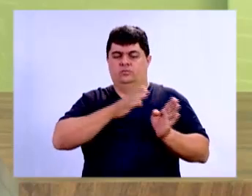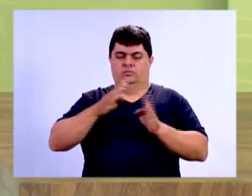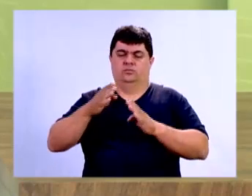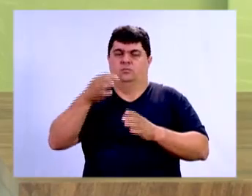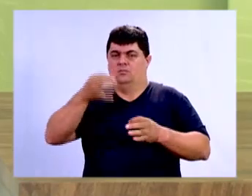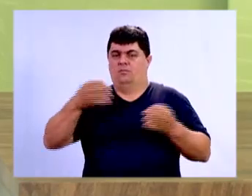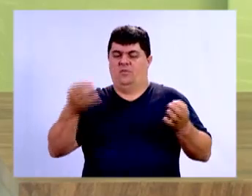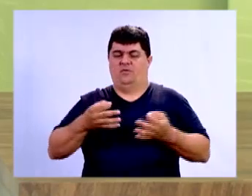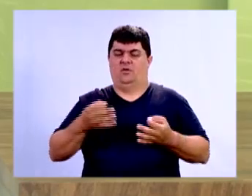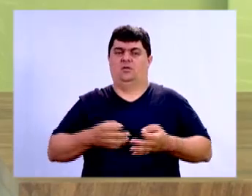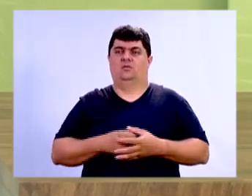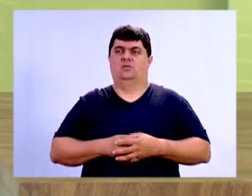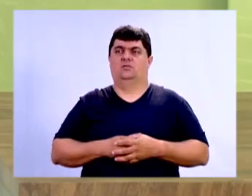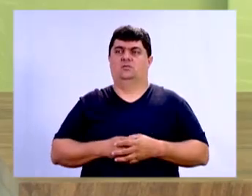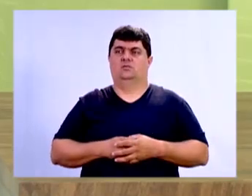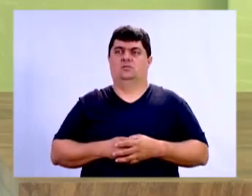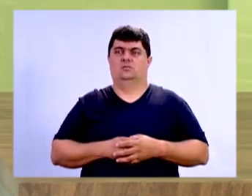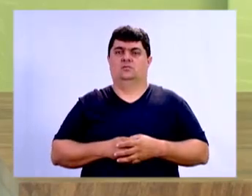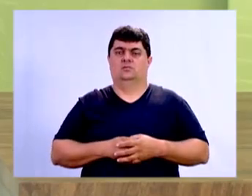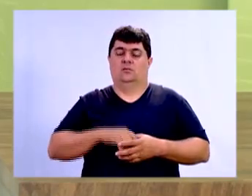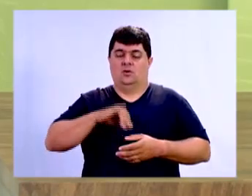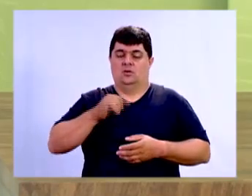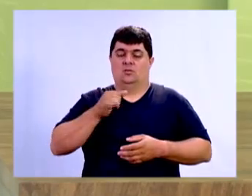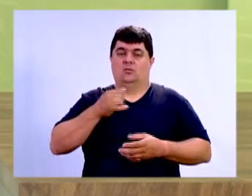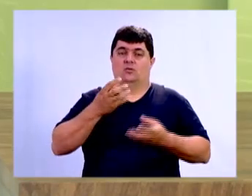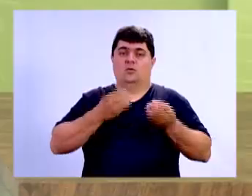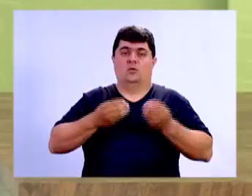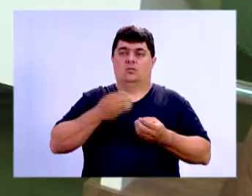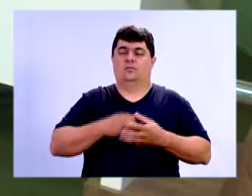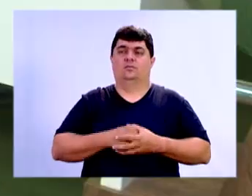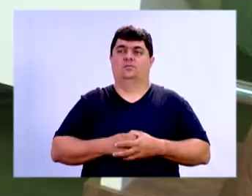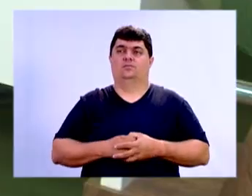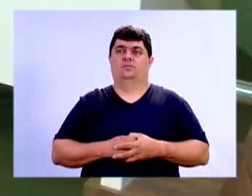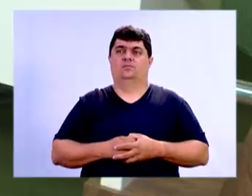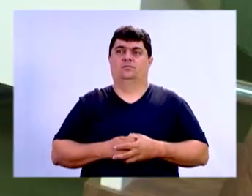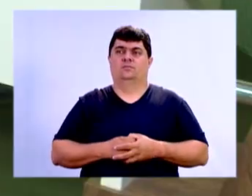está apresentando, estudar e aproveitar os recursos que nós estamos tendo aqui.